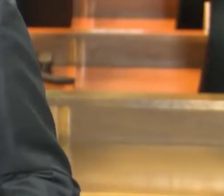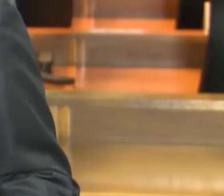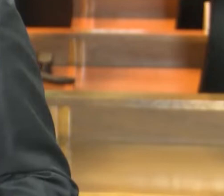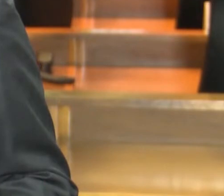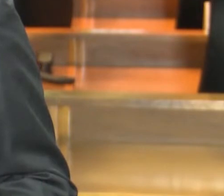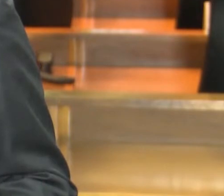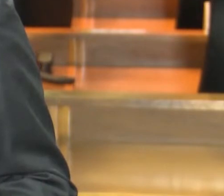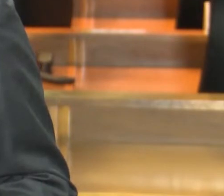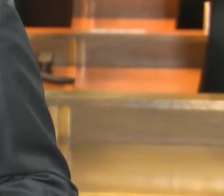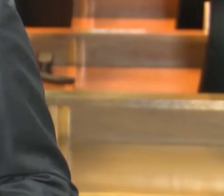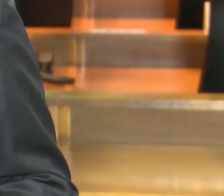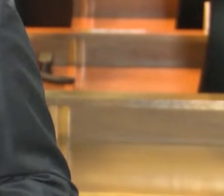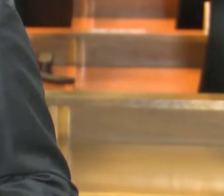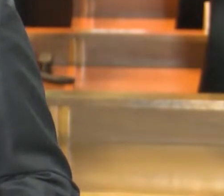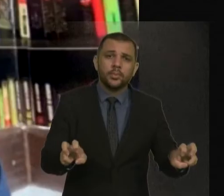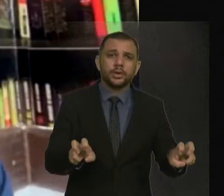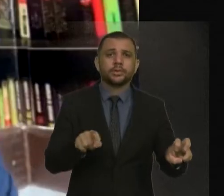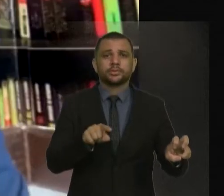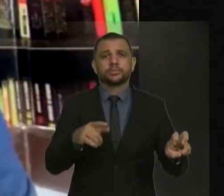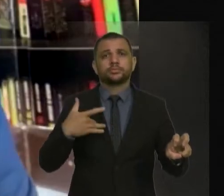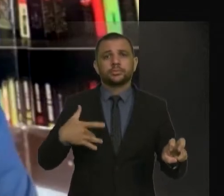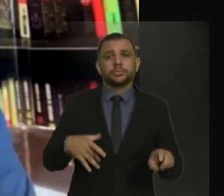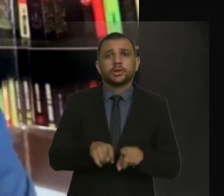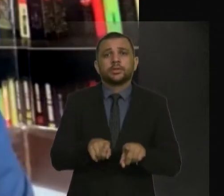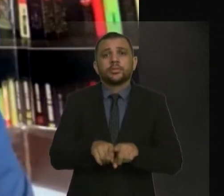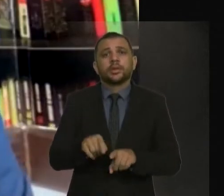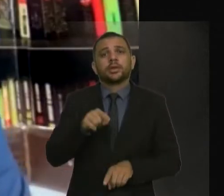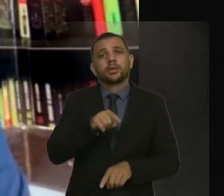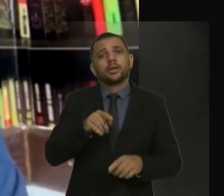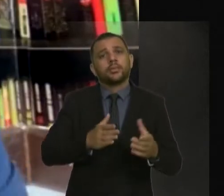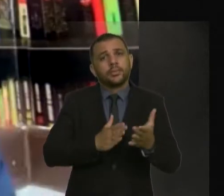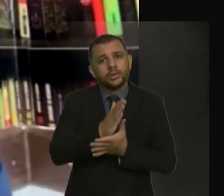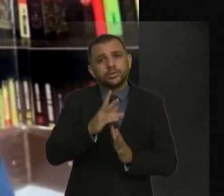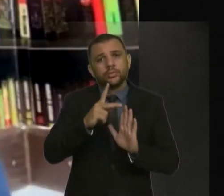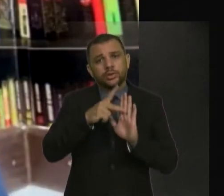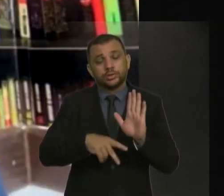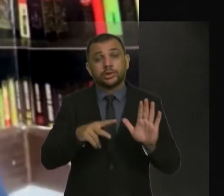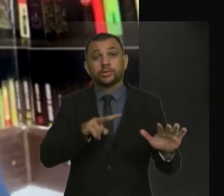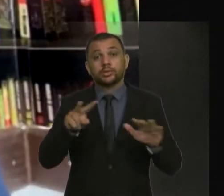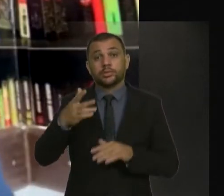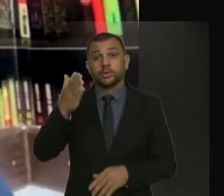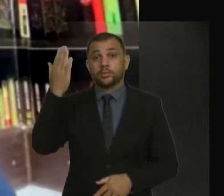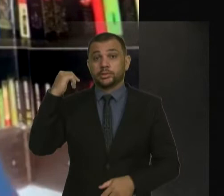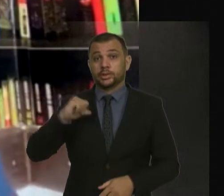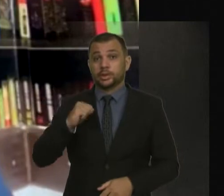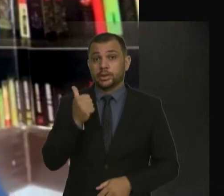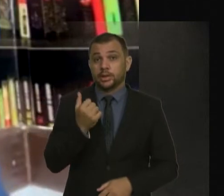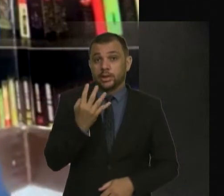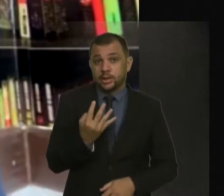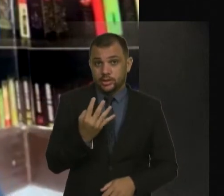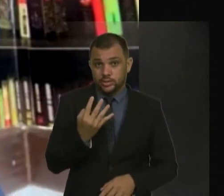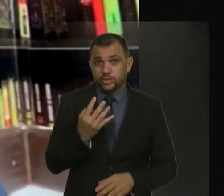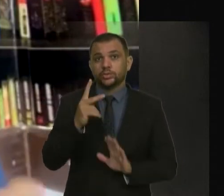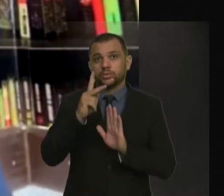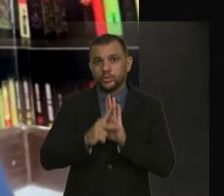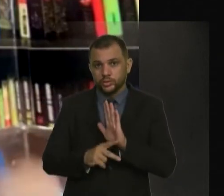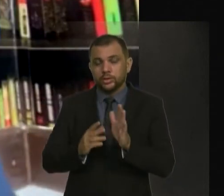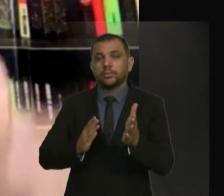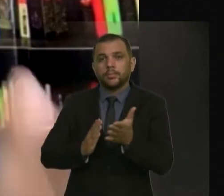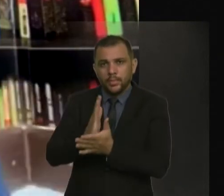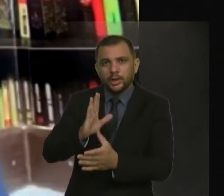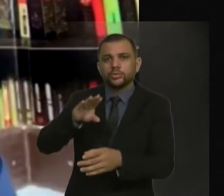foi tema do pronunciamento do deputado Welton do curso, que sugeriu a instalação de uma comissão para